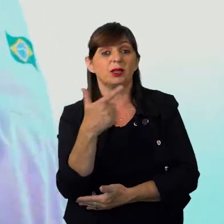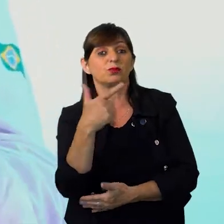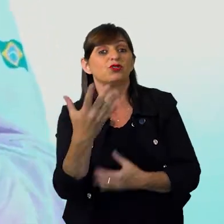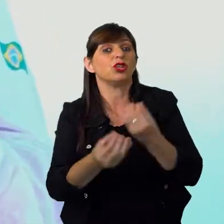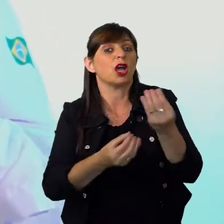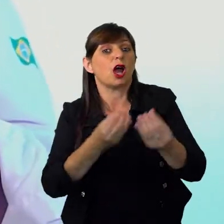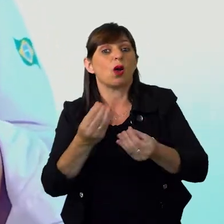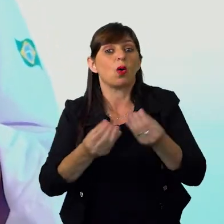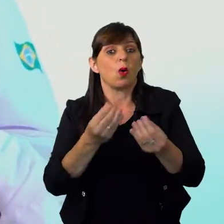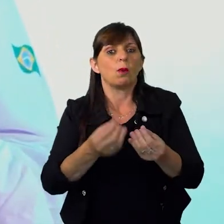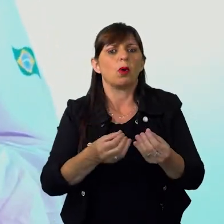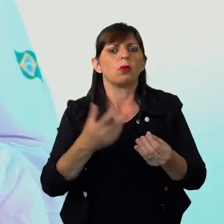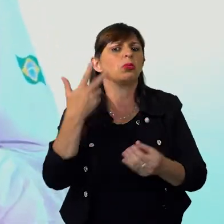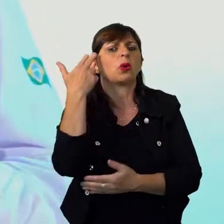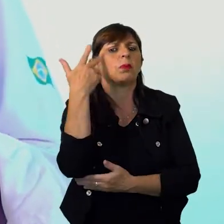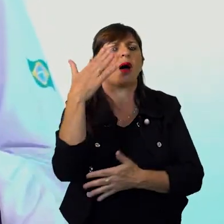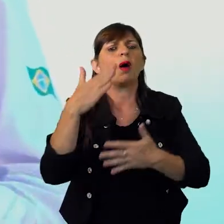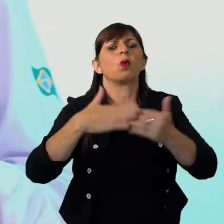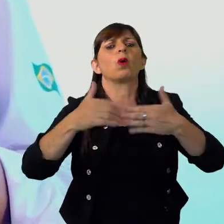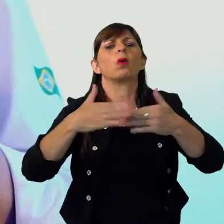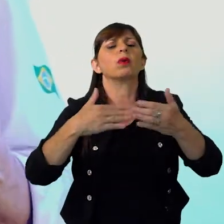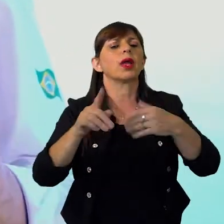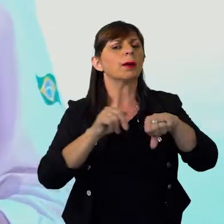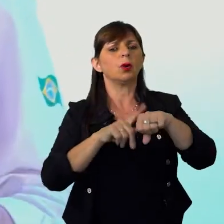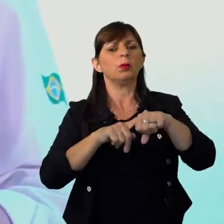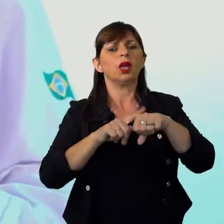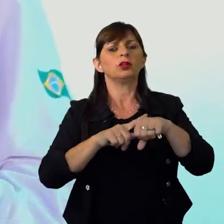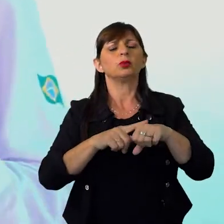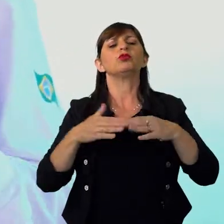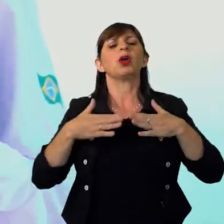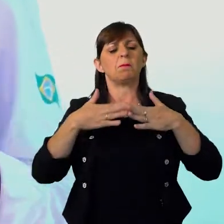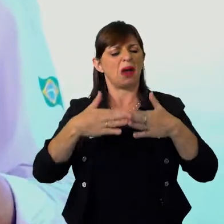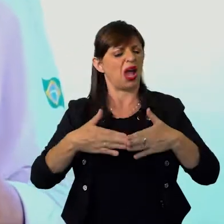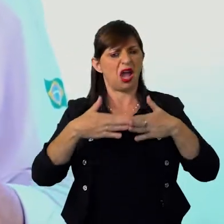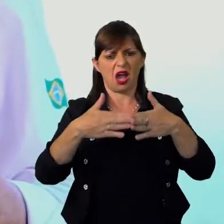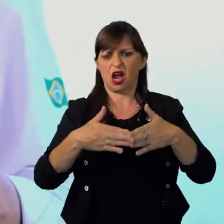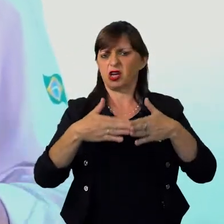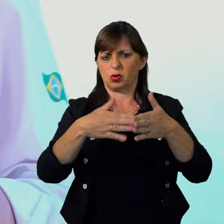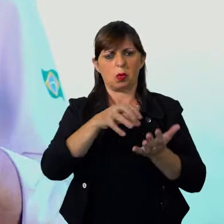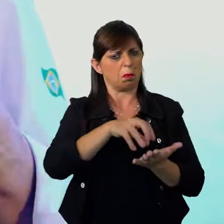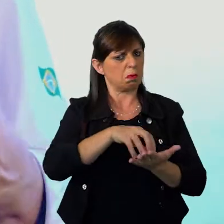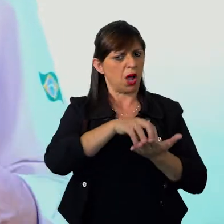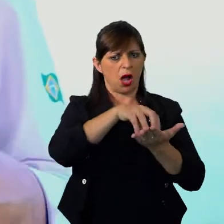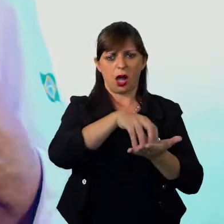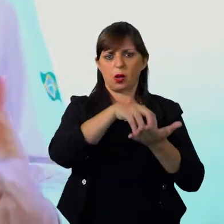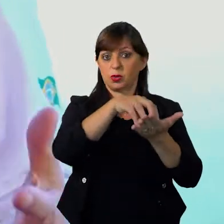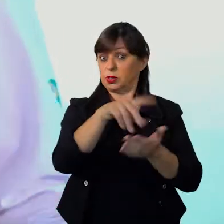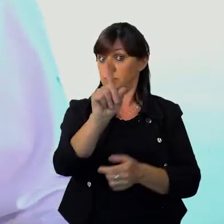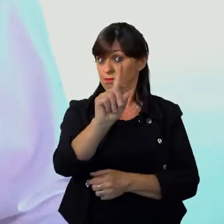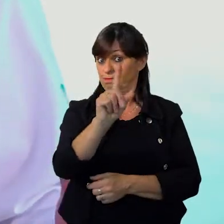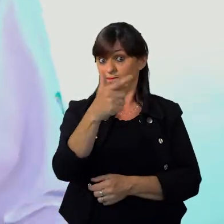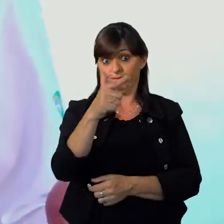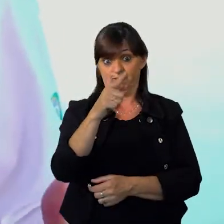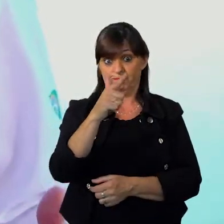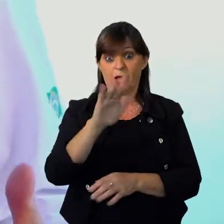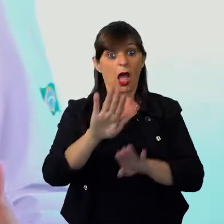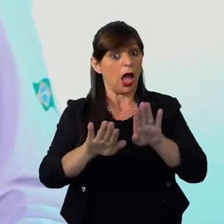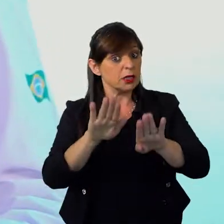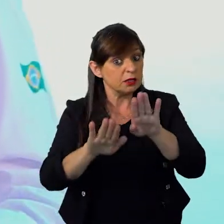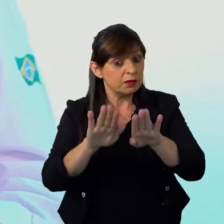o tempo todo então existiu os períodos de enchentes que poderiam aleatóriamente ser fora dos tradicionais